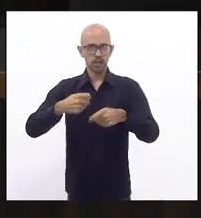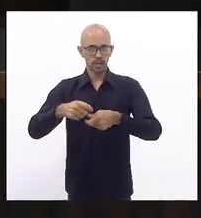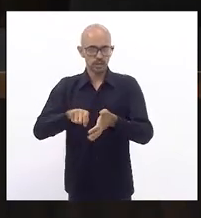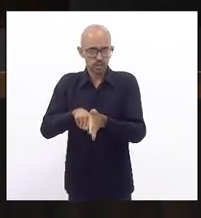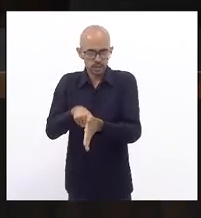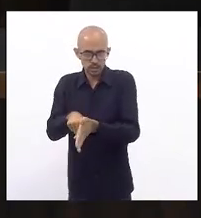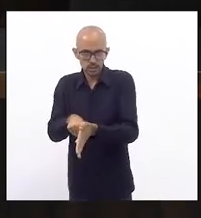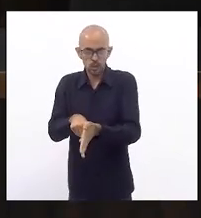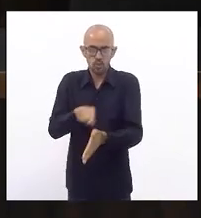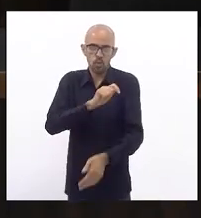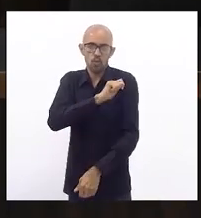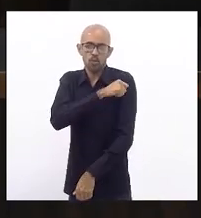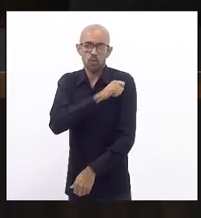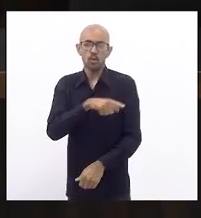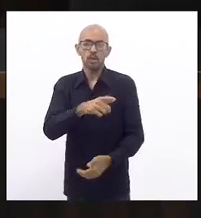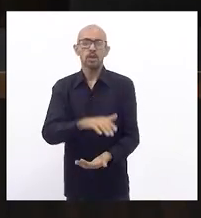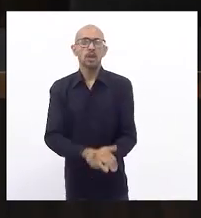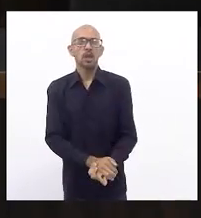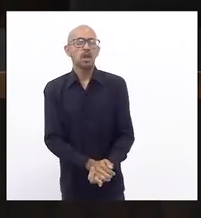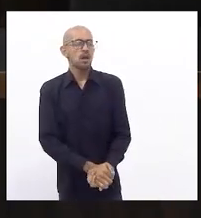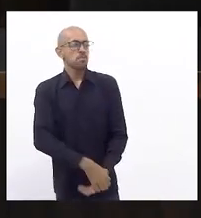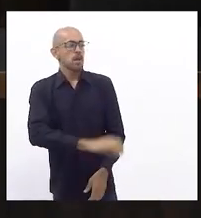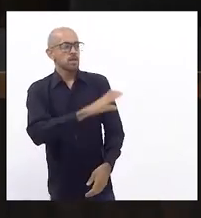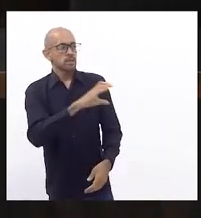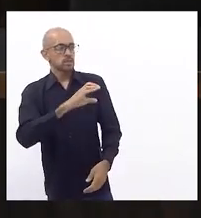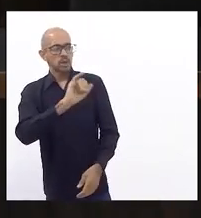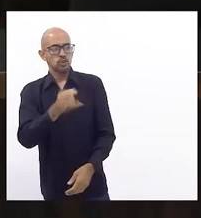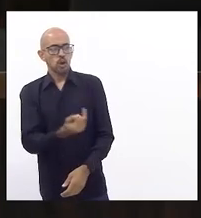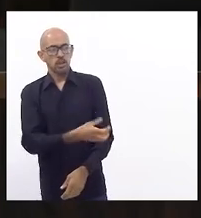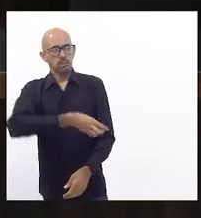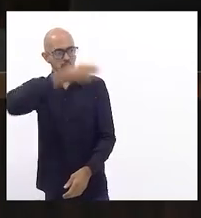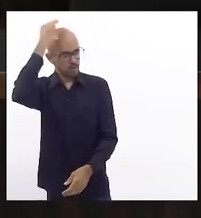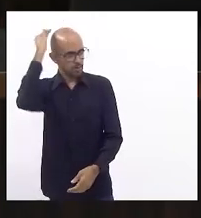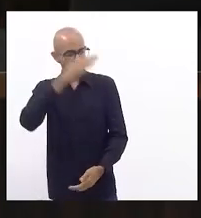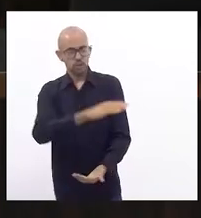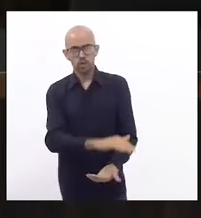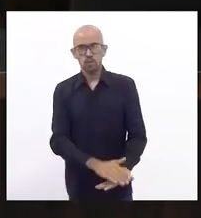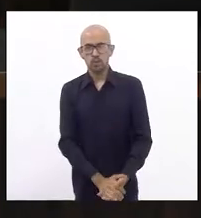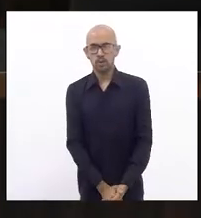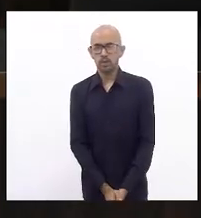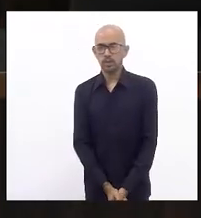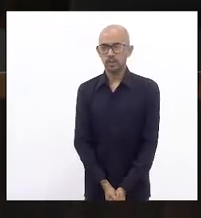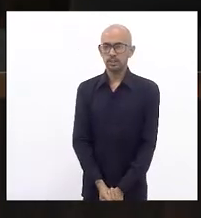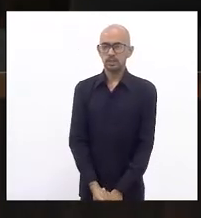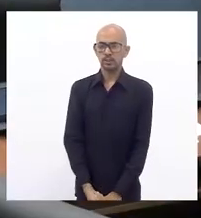de plenário. Para emitir parecer pela Constituição e Justiça, deputado Márcio Pacheco.